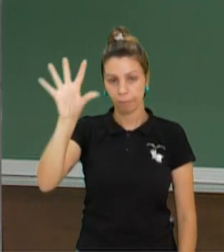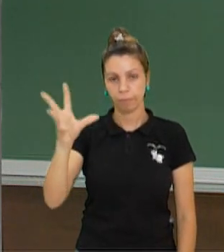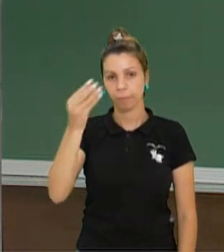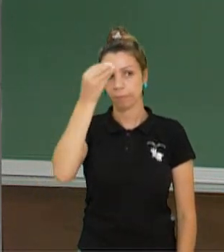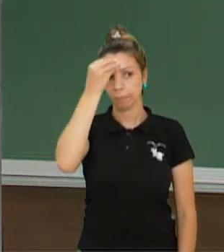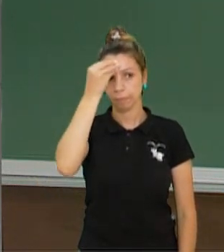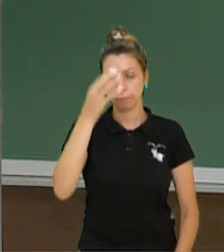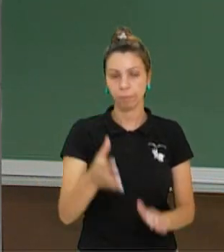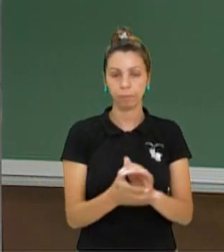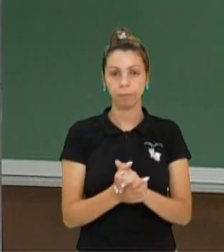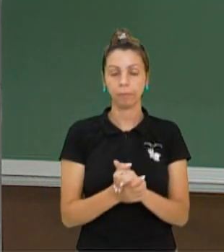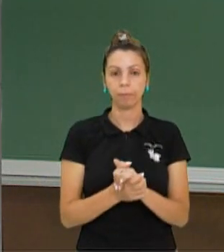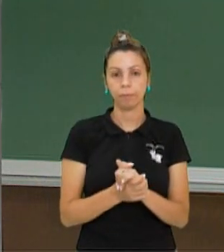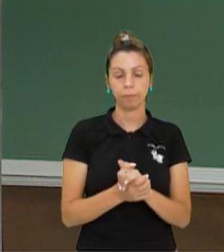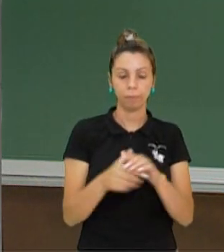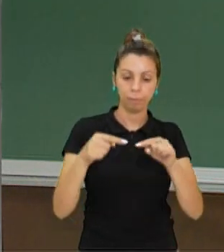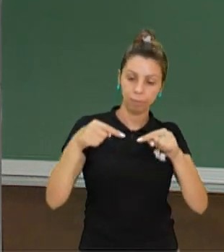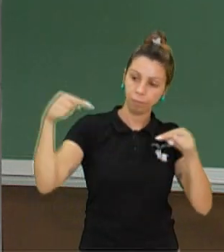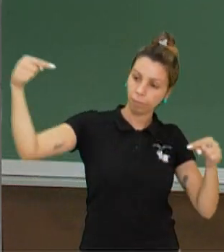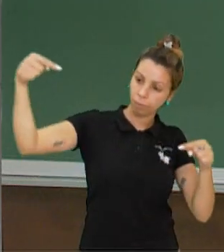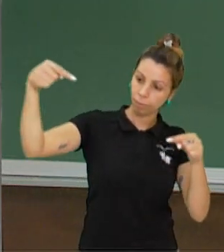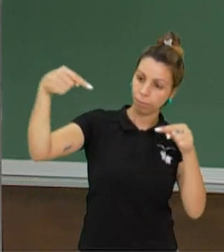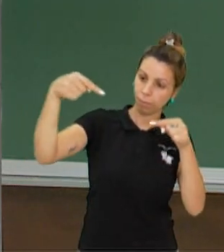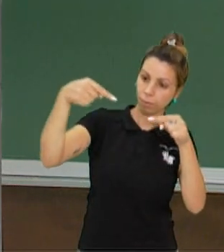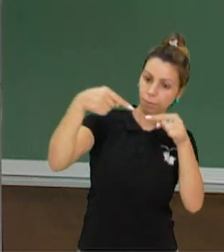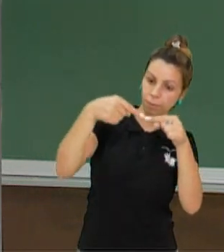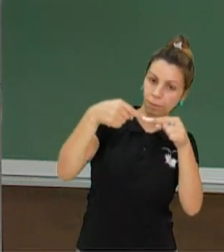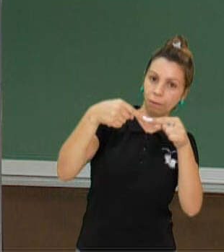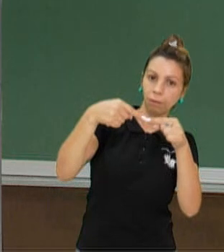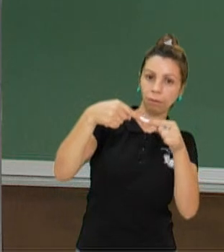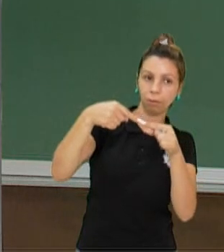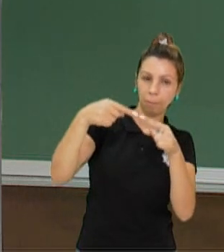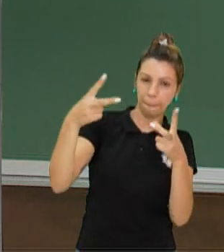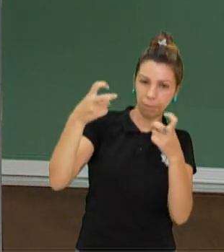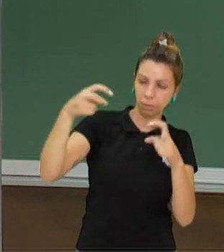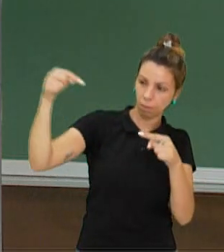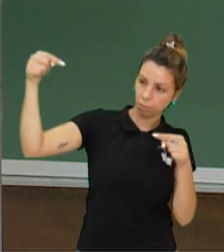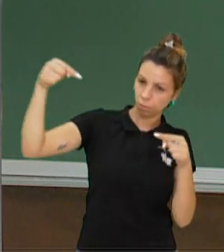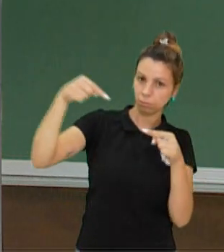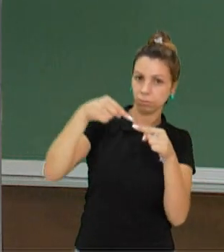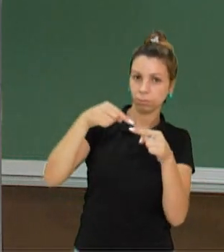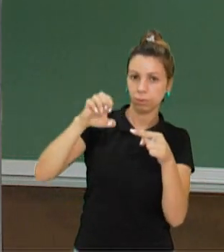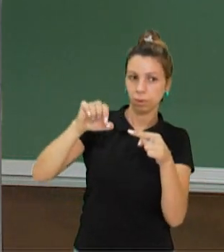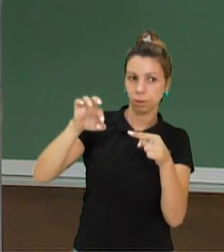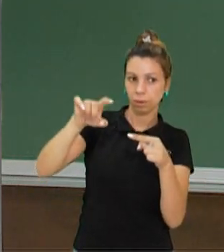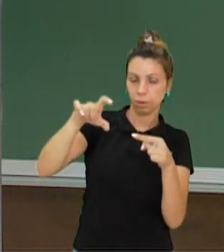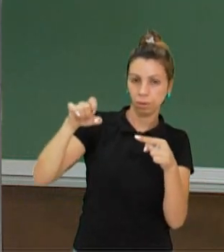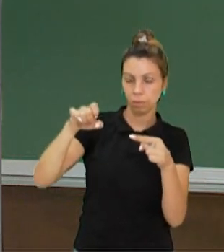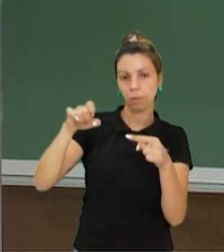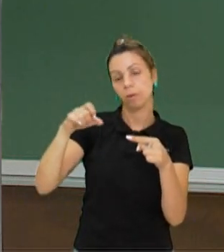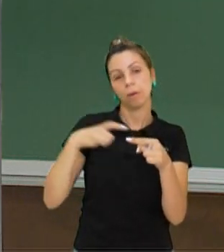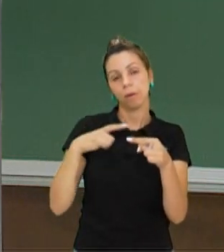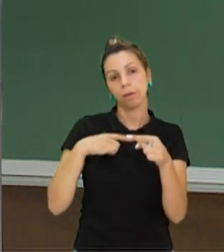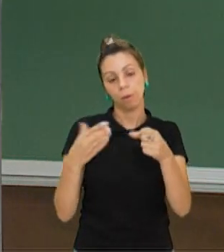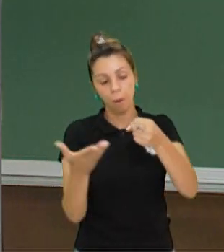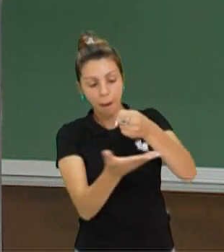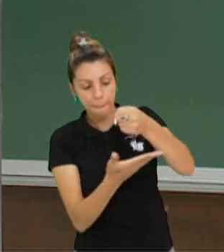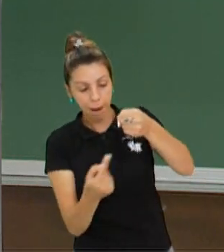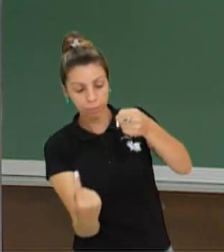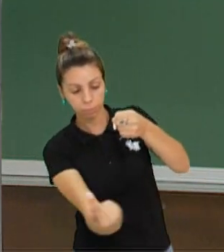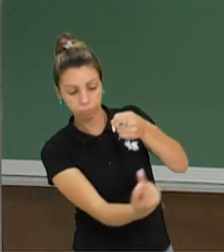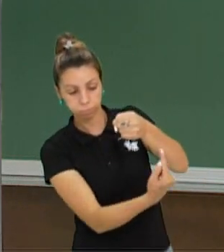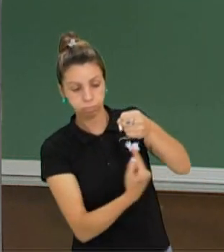tenho o eixo, né, o eixo do cilindro, e aqui eu tenho a base, que é o círculo. Perceba que o